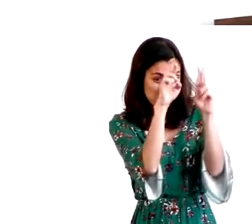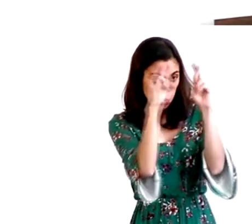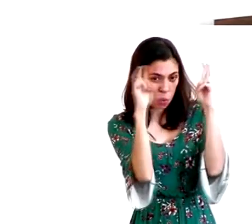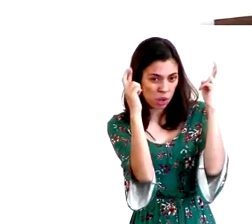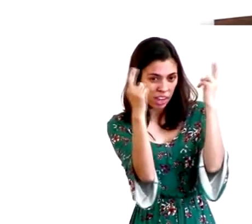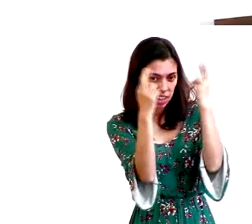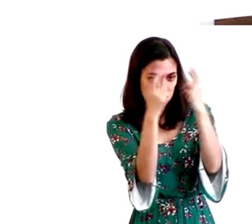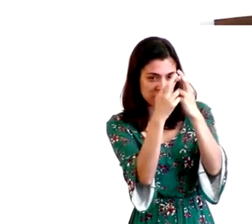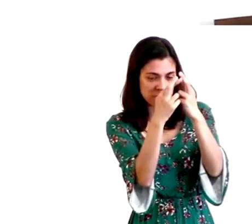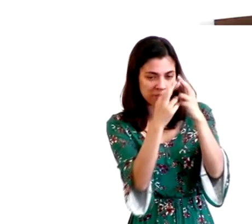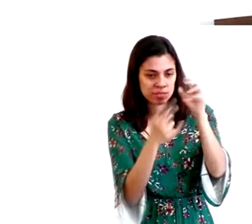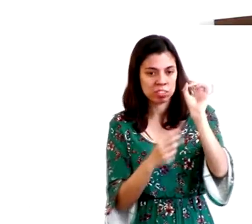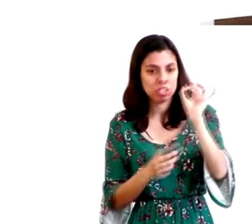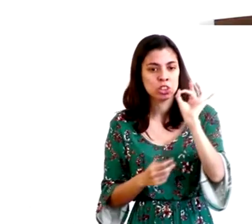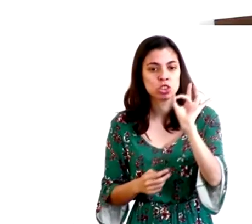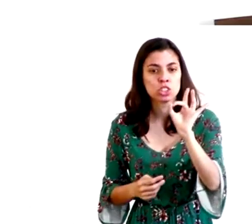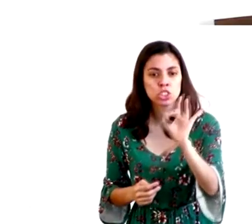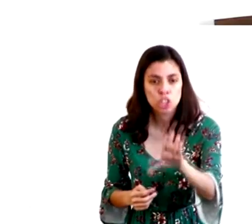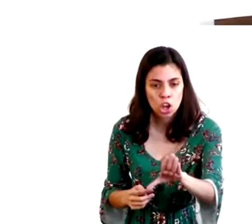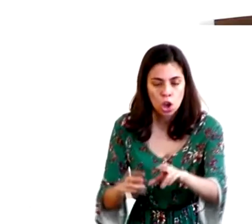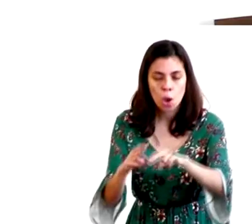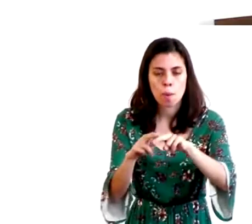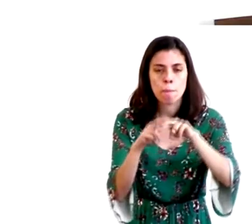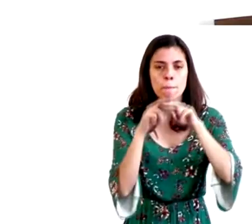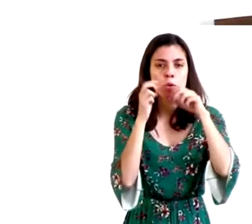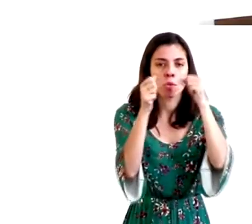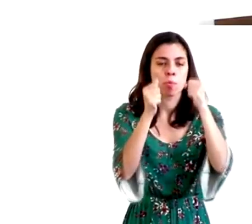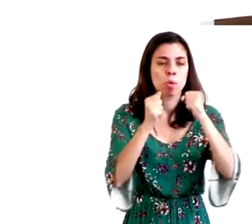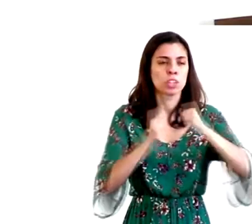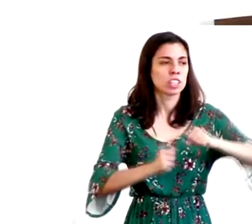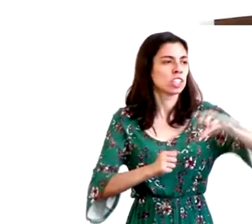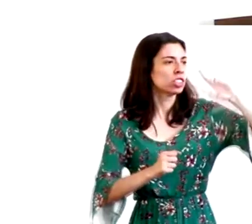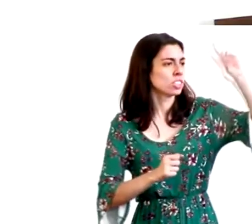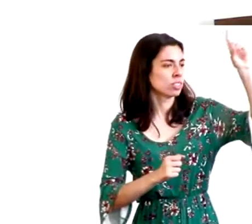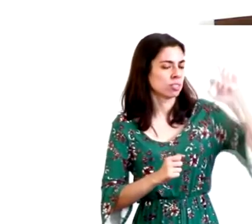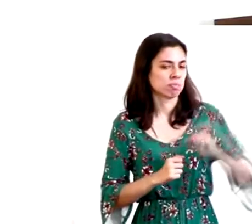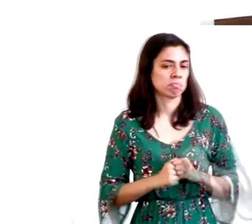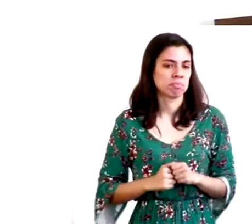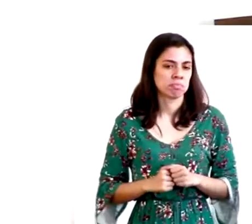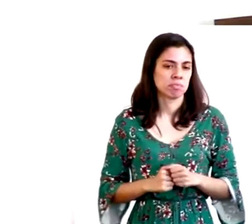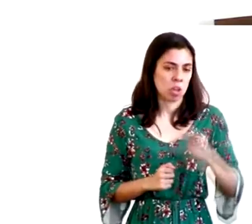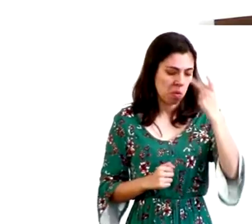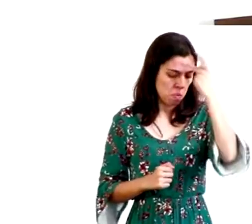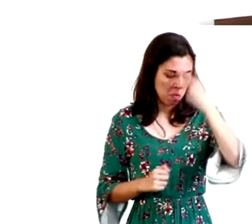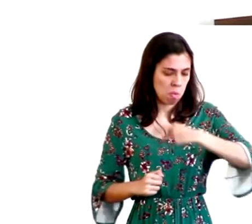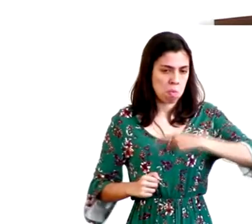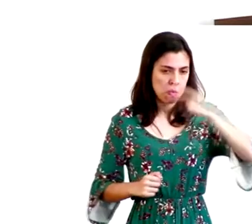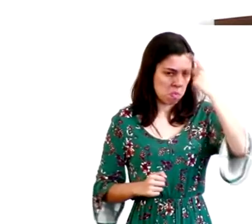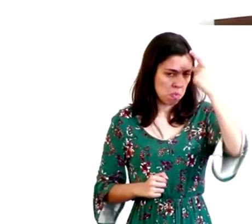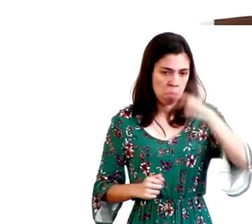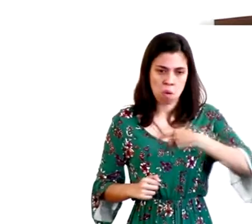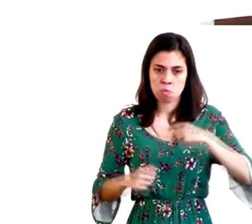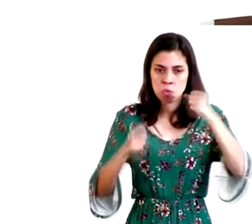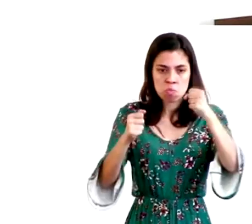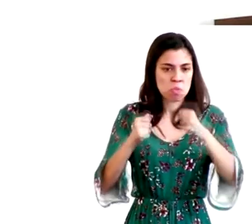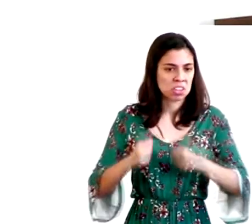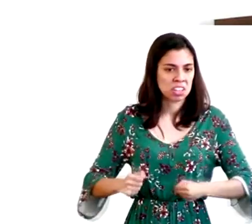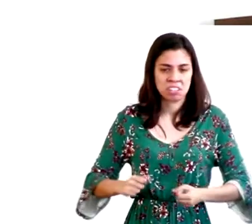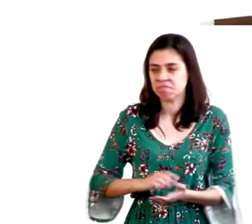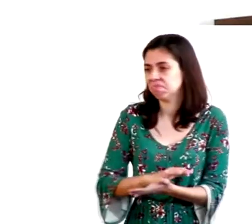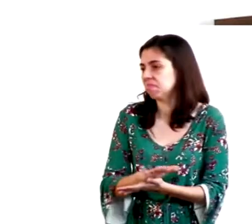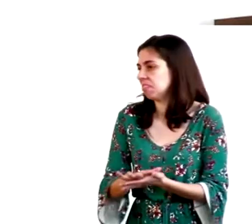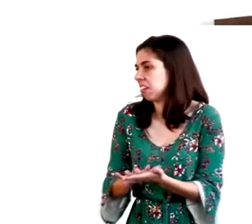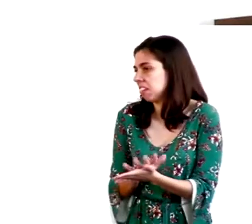pode produzir um cidadão do reino de Deus. É a obra do Espírito Santo. Você